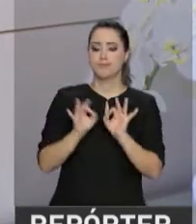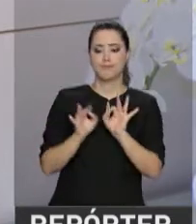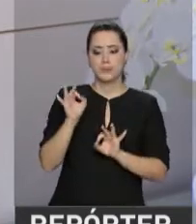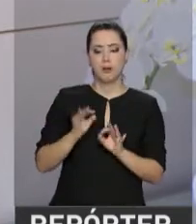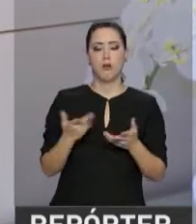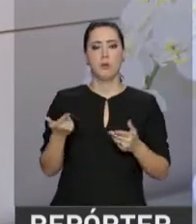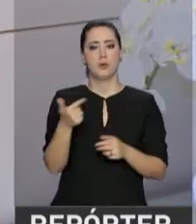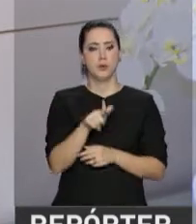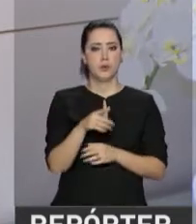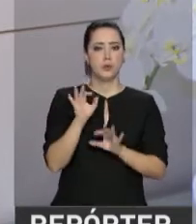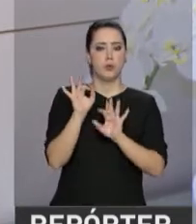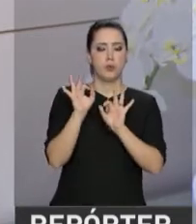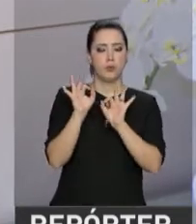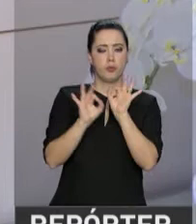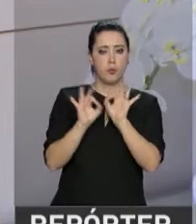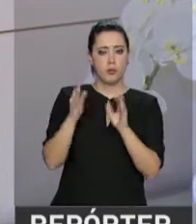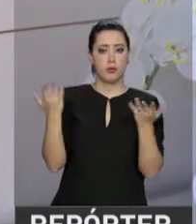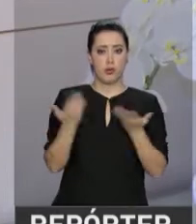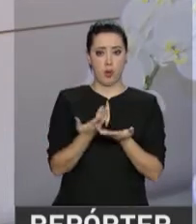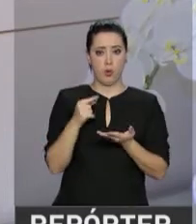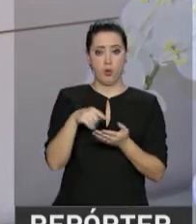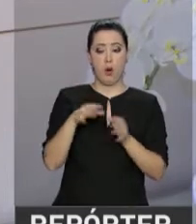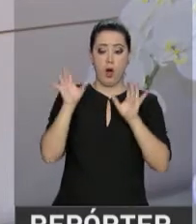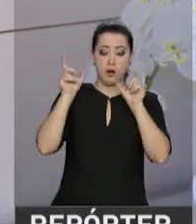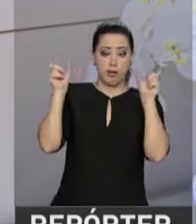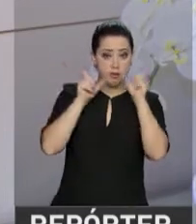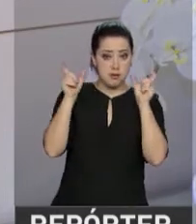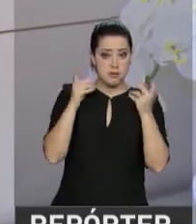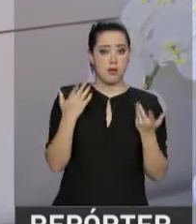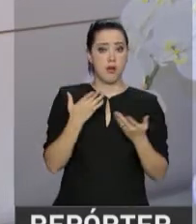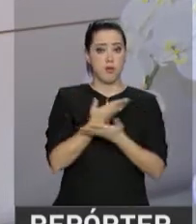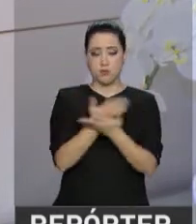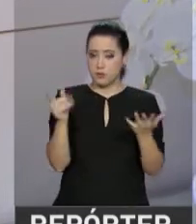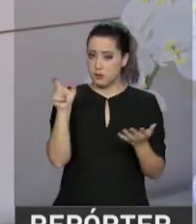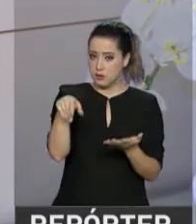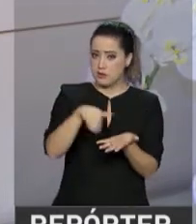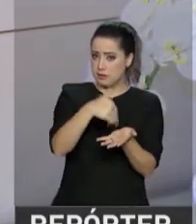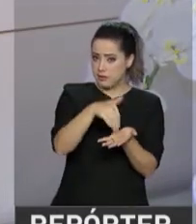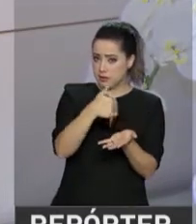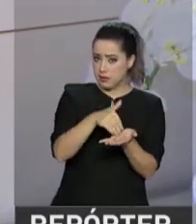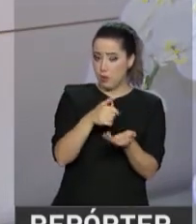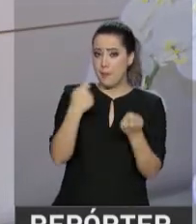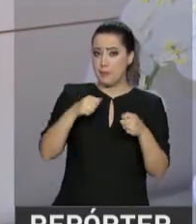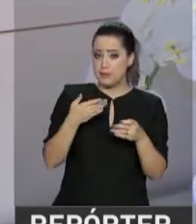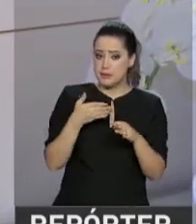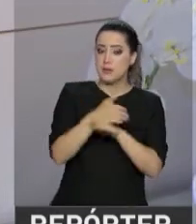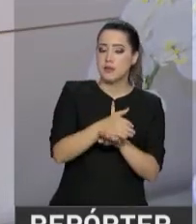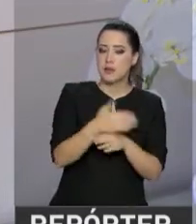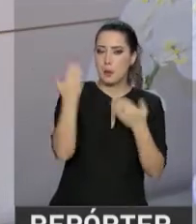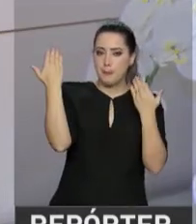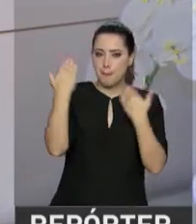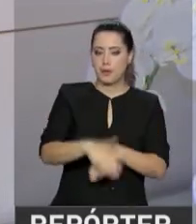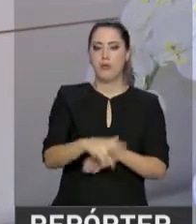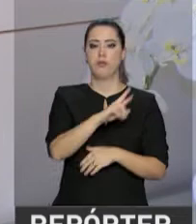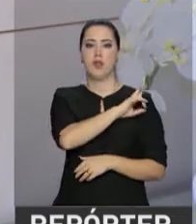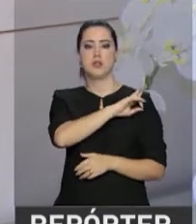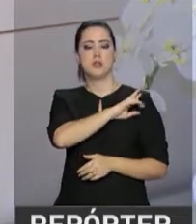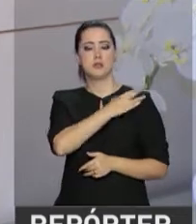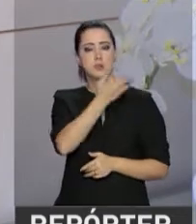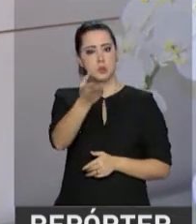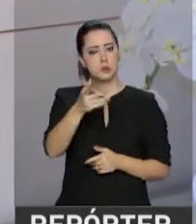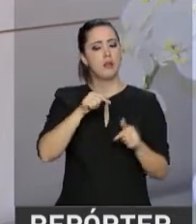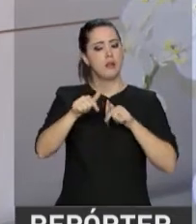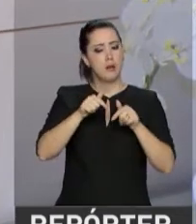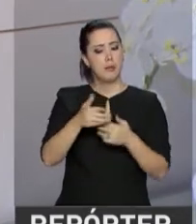para evitar isso então a gente vai deixar aqui um alerta a todos os participantes nem seja que têm a responsabilidade com esse